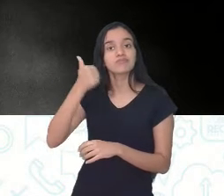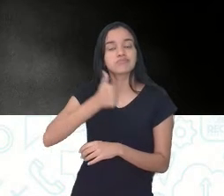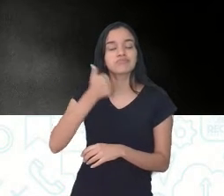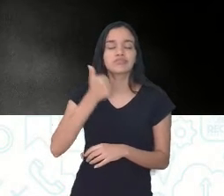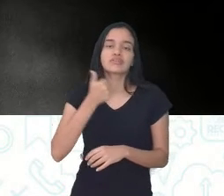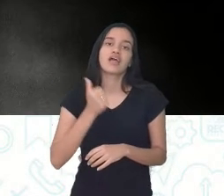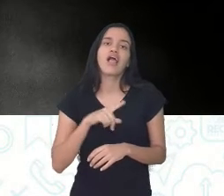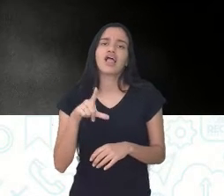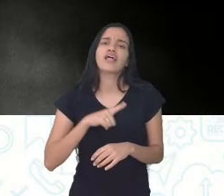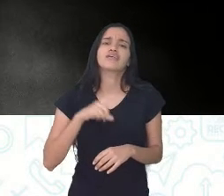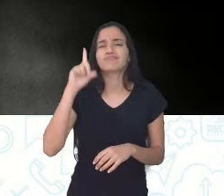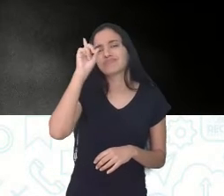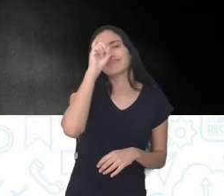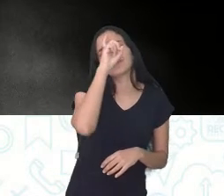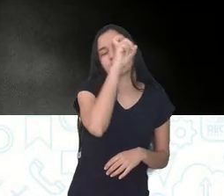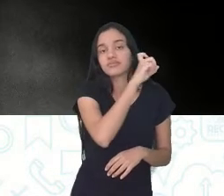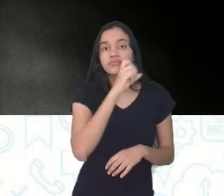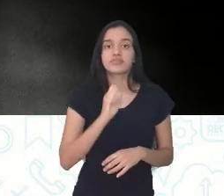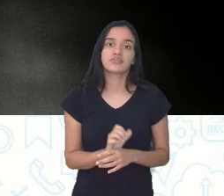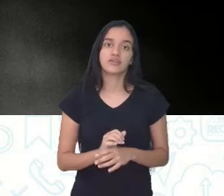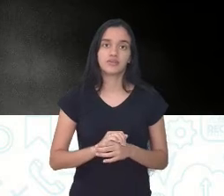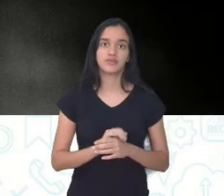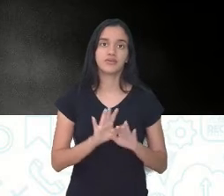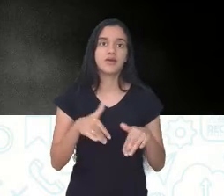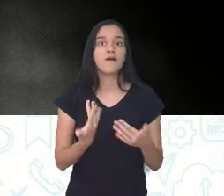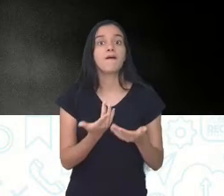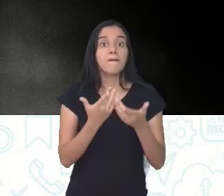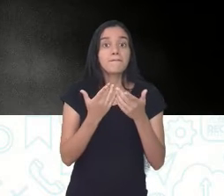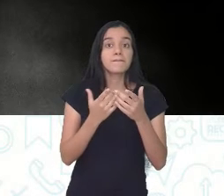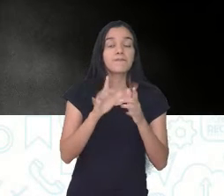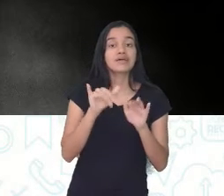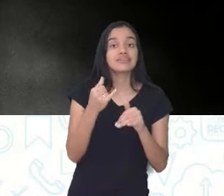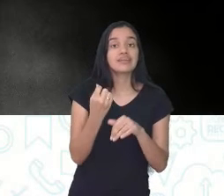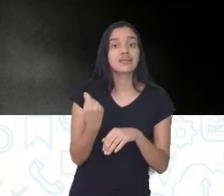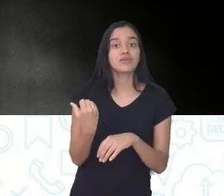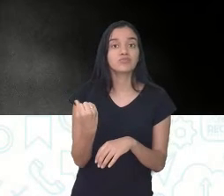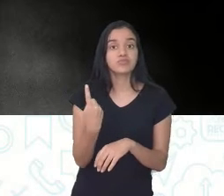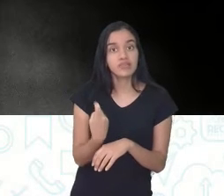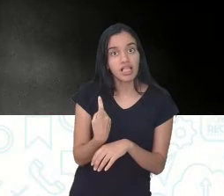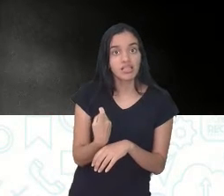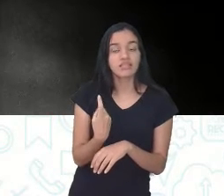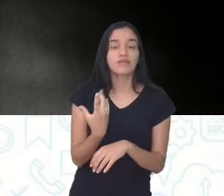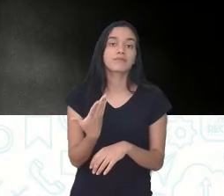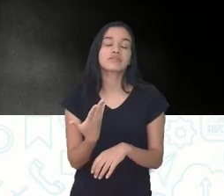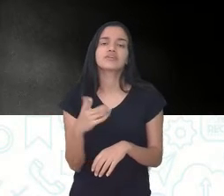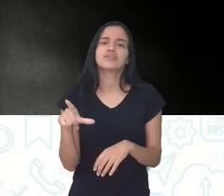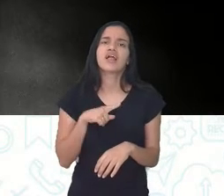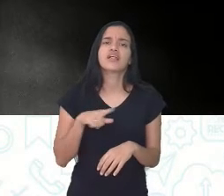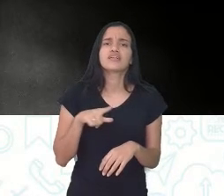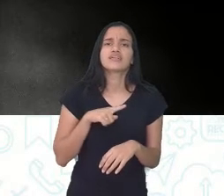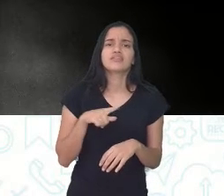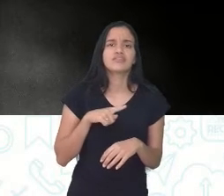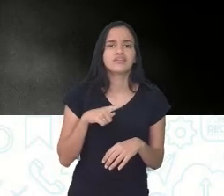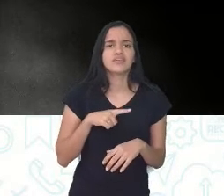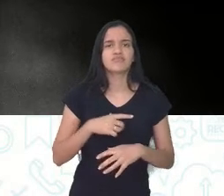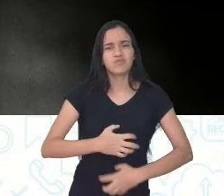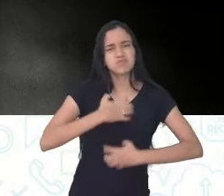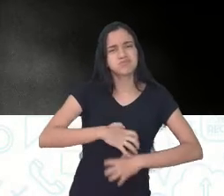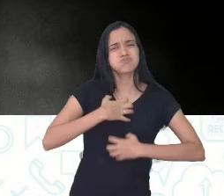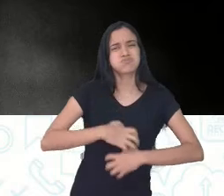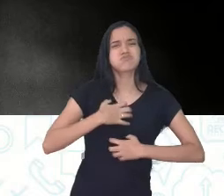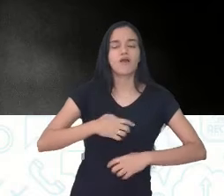enfrentou muitas dificuldades para se consolidar independente, né? Pois ocorreram muitas revoltas regionais,